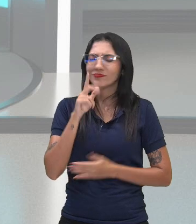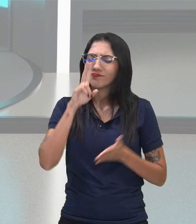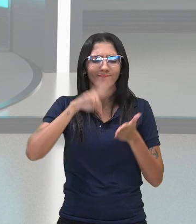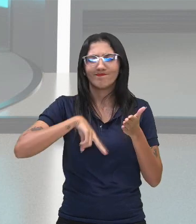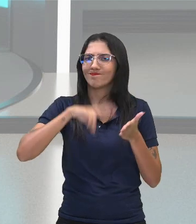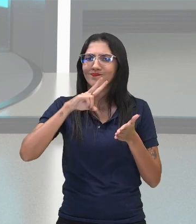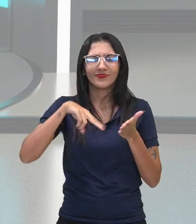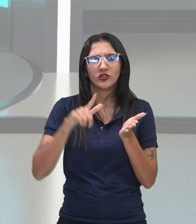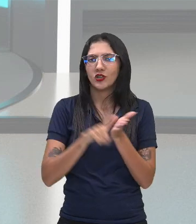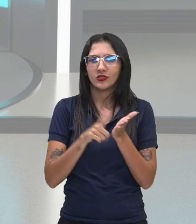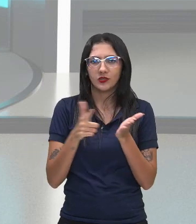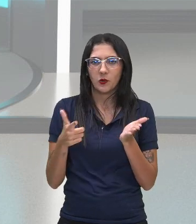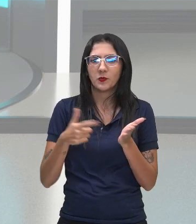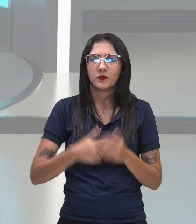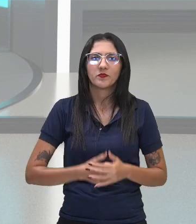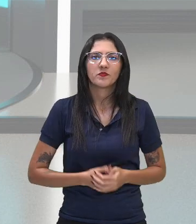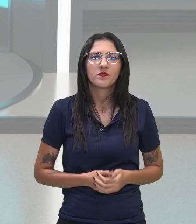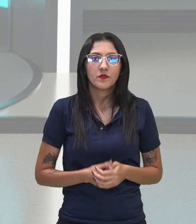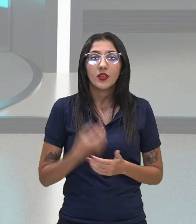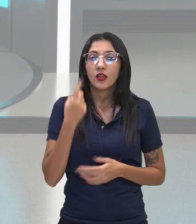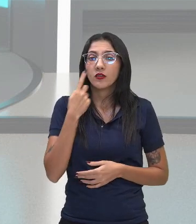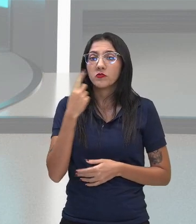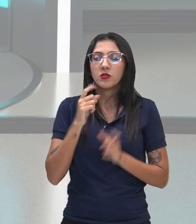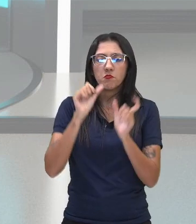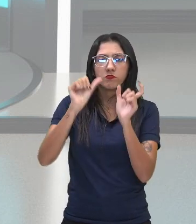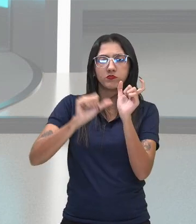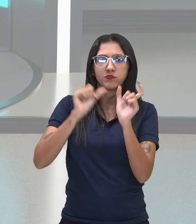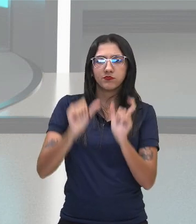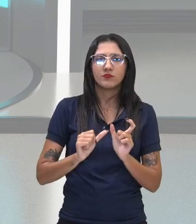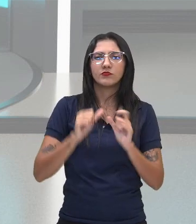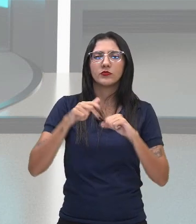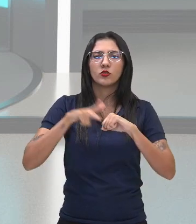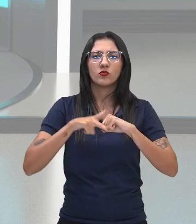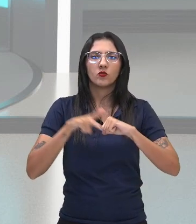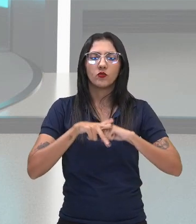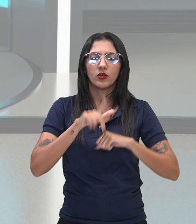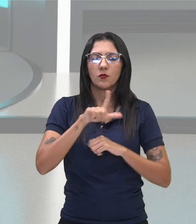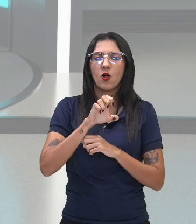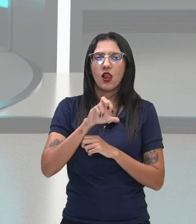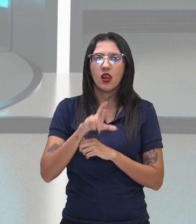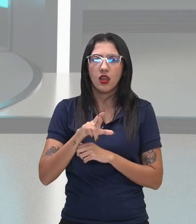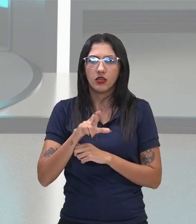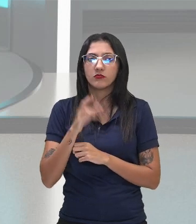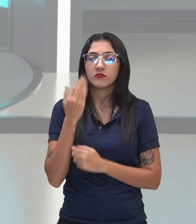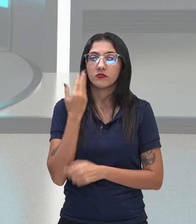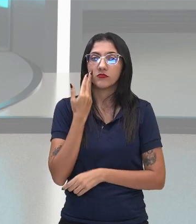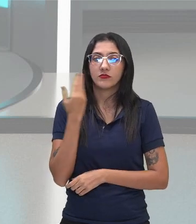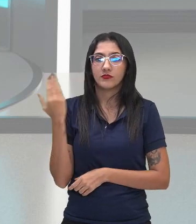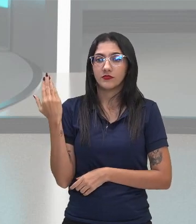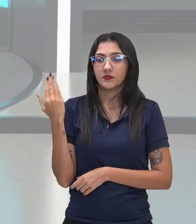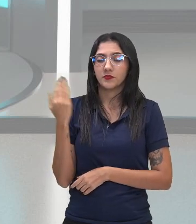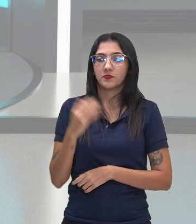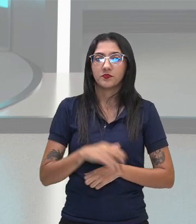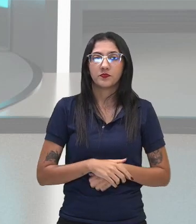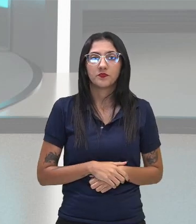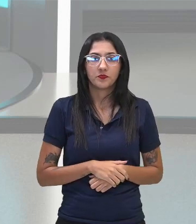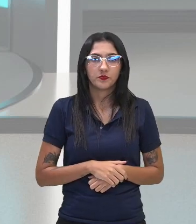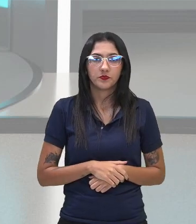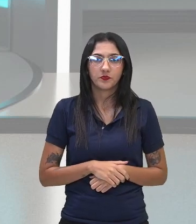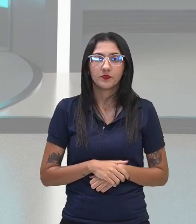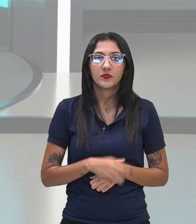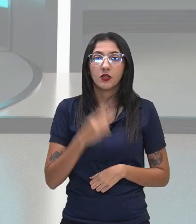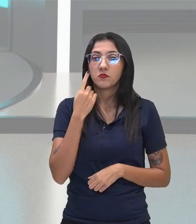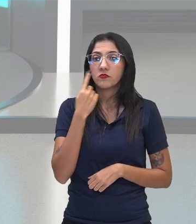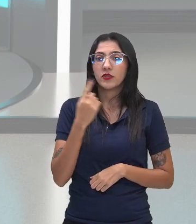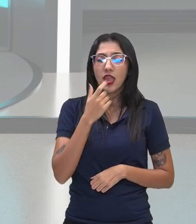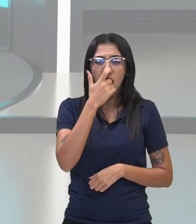Vamos ver, então, a conjugação desse verbo ler no pretérito perfeito. Eu li. É uma ação